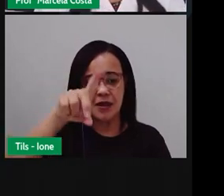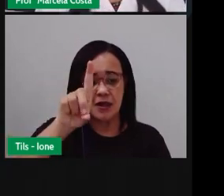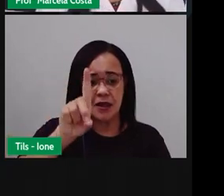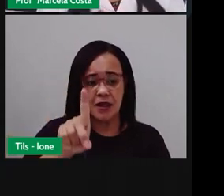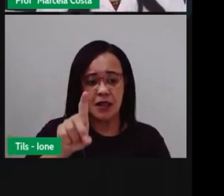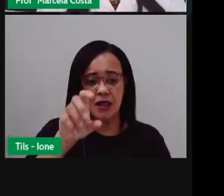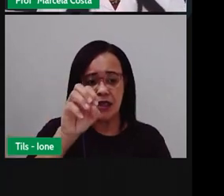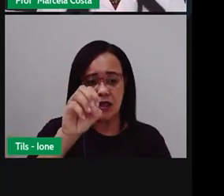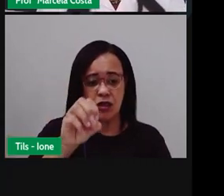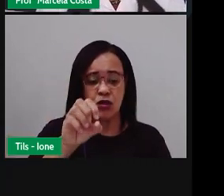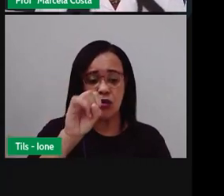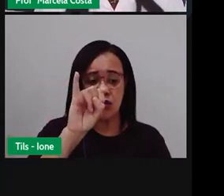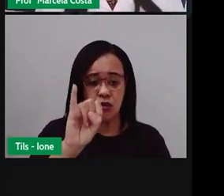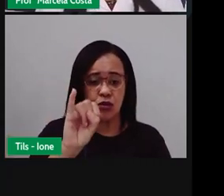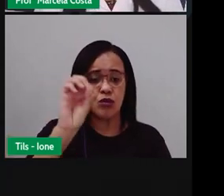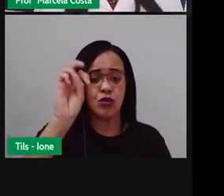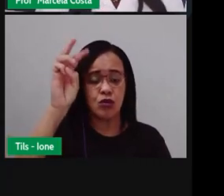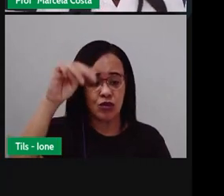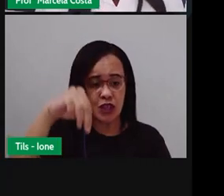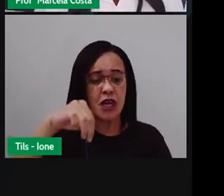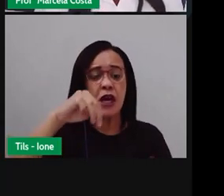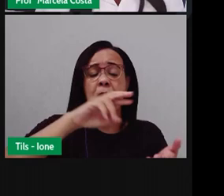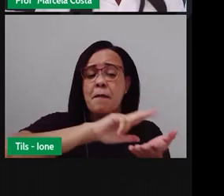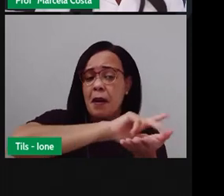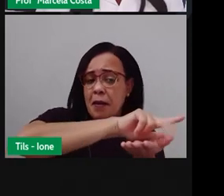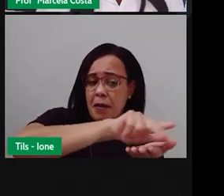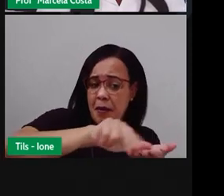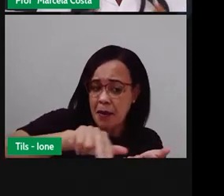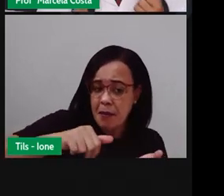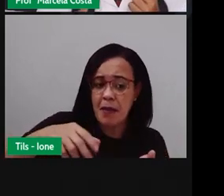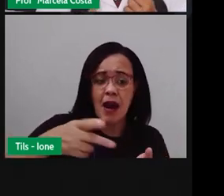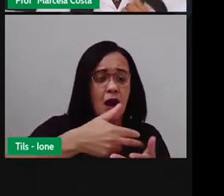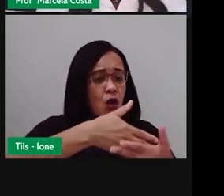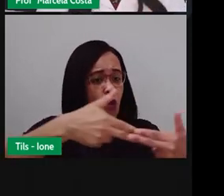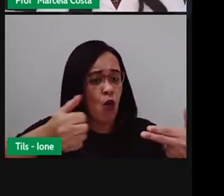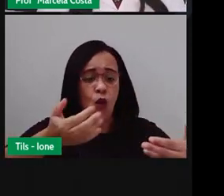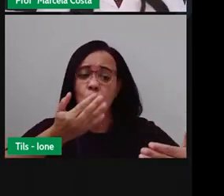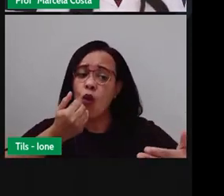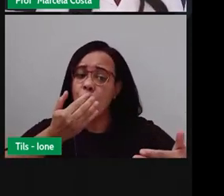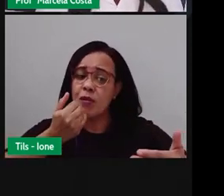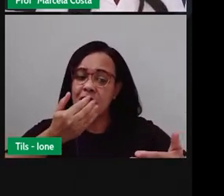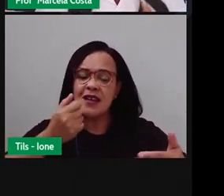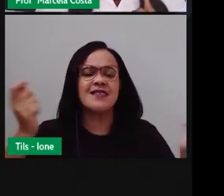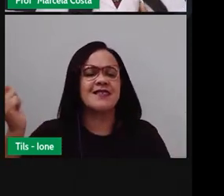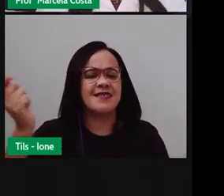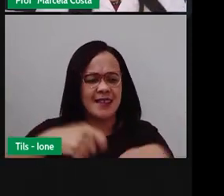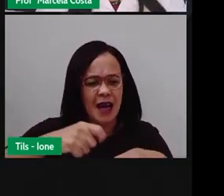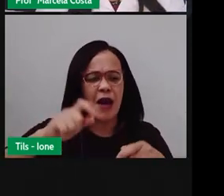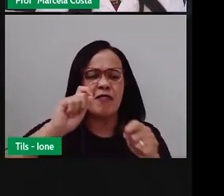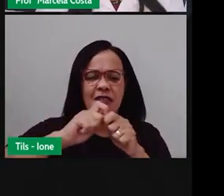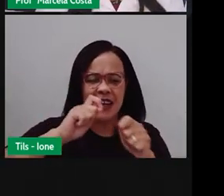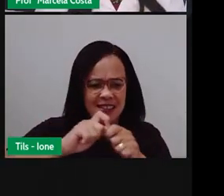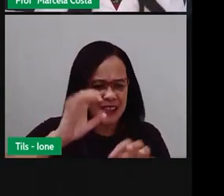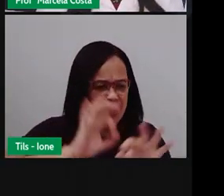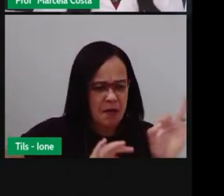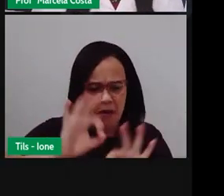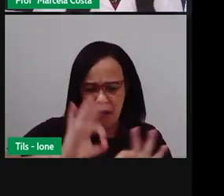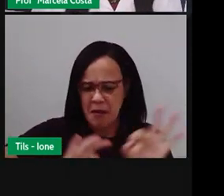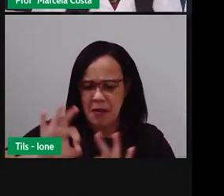que serve para fazer diversas receitas, como pé de moleque,